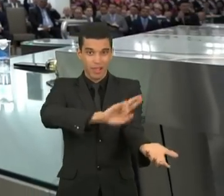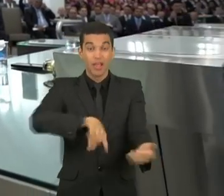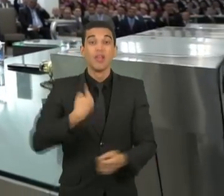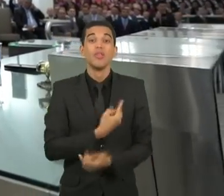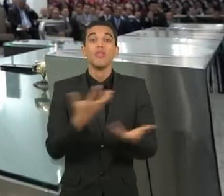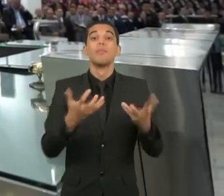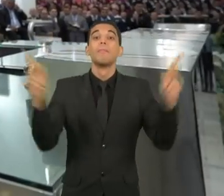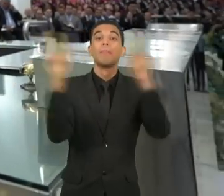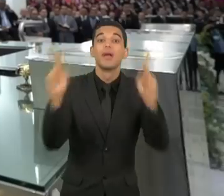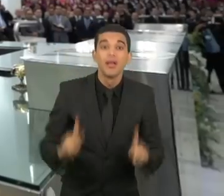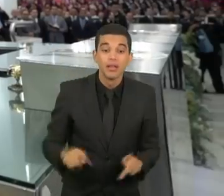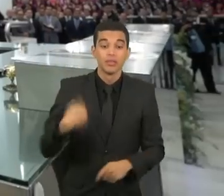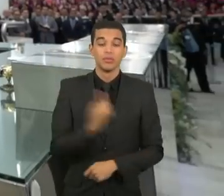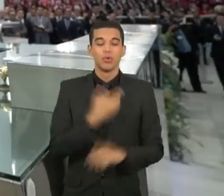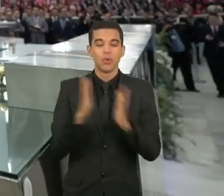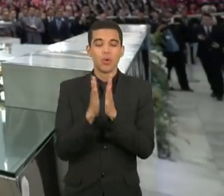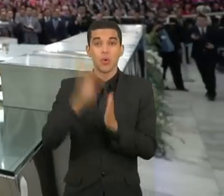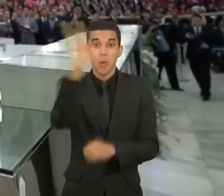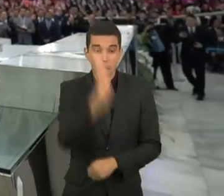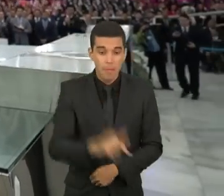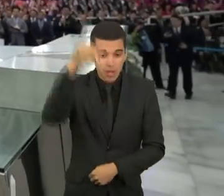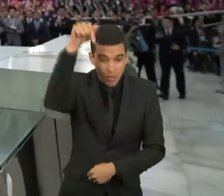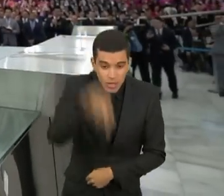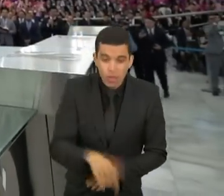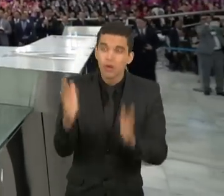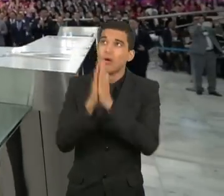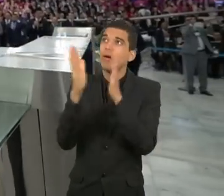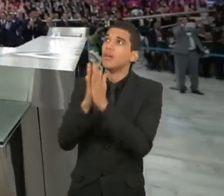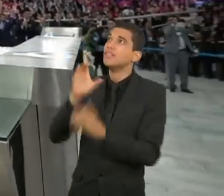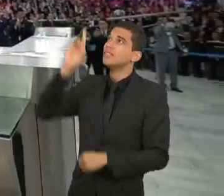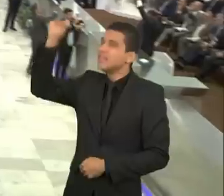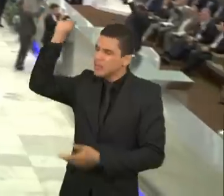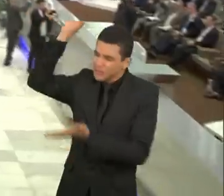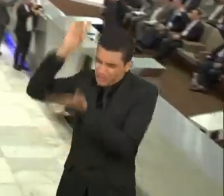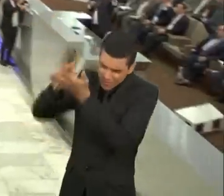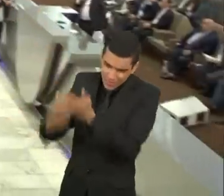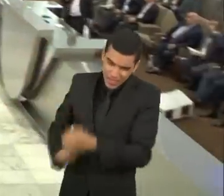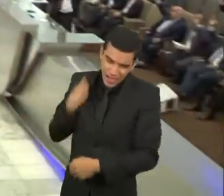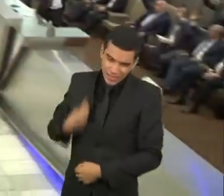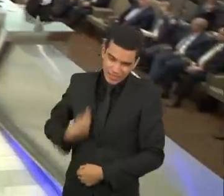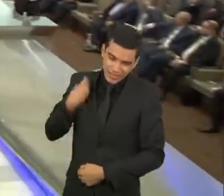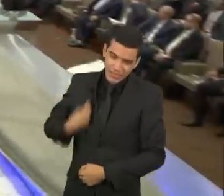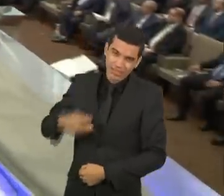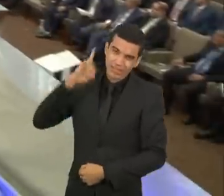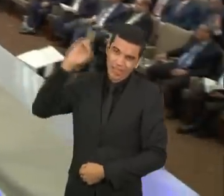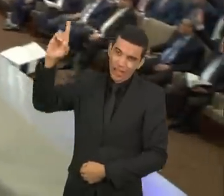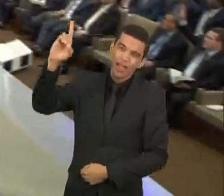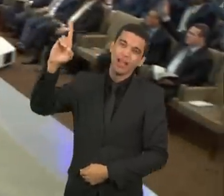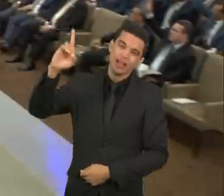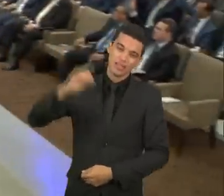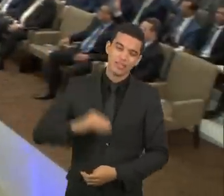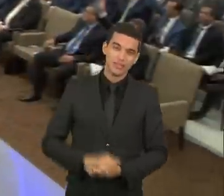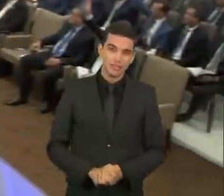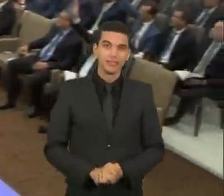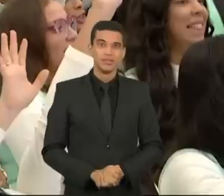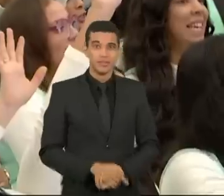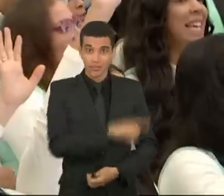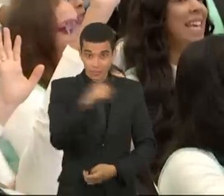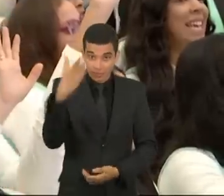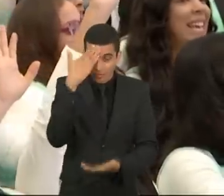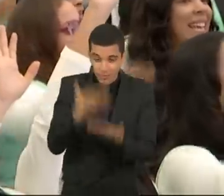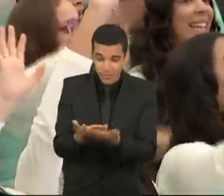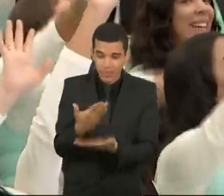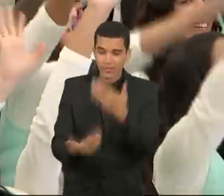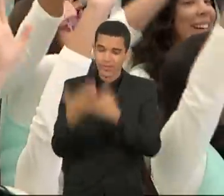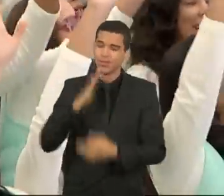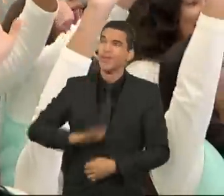gente ora por esse Brasil, dizendo Deus é real. Só quem crê nisso levanta a mão